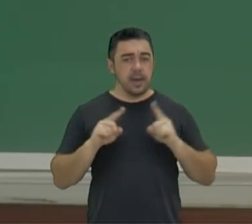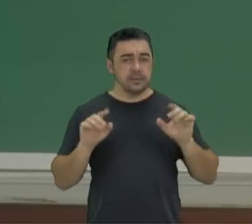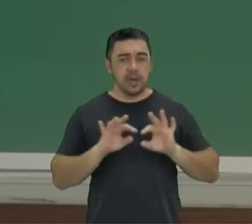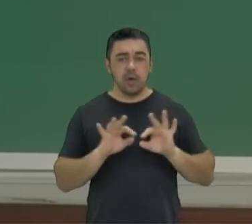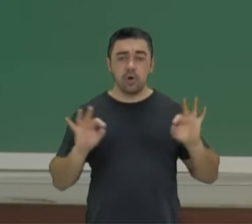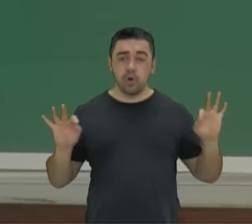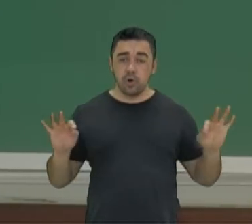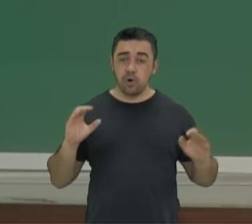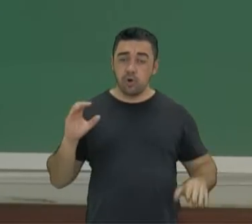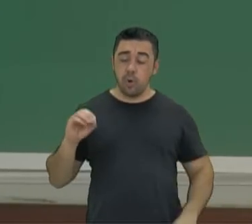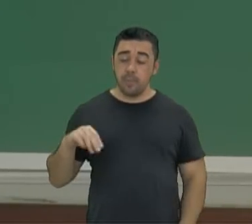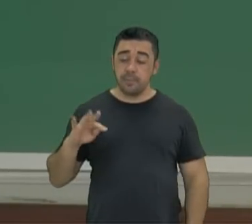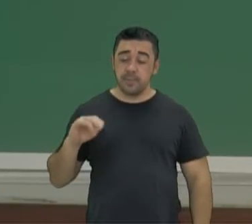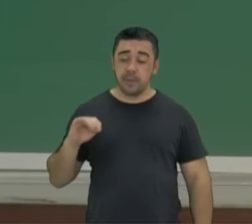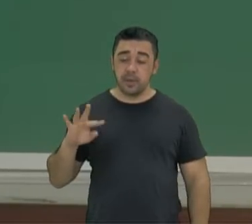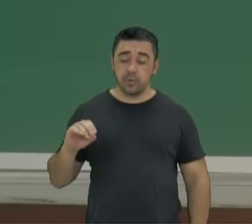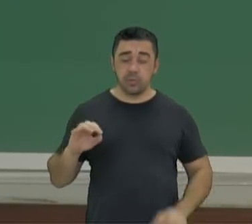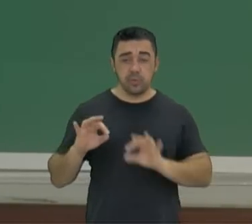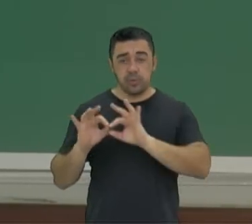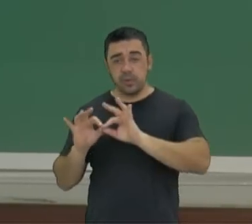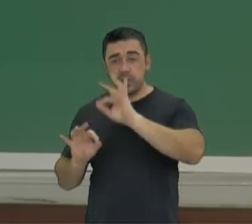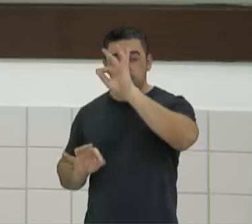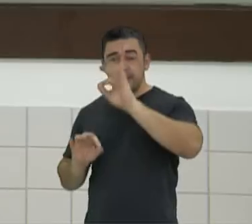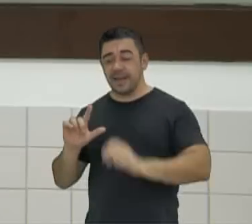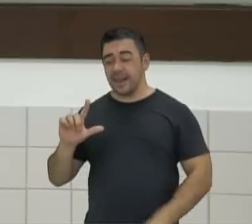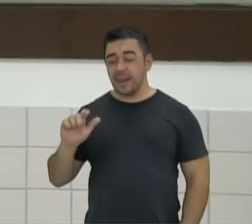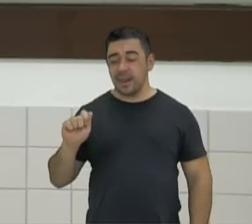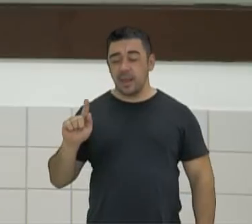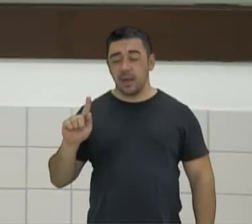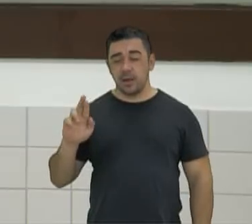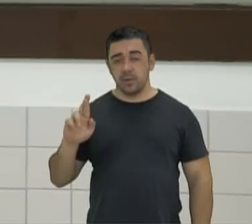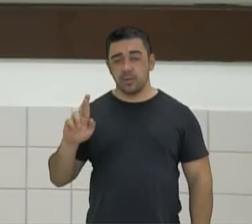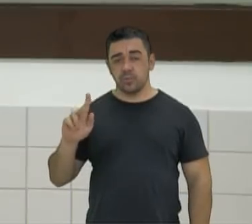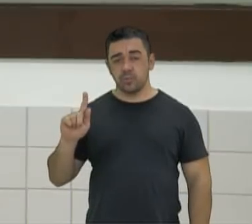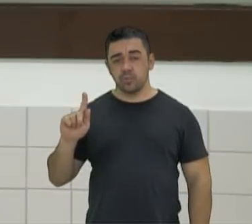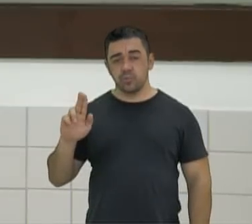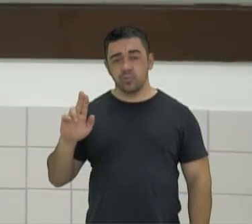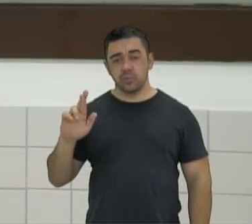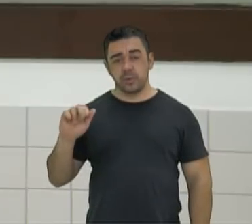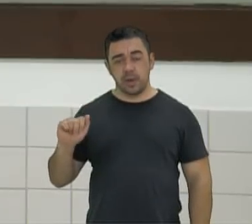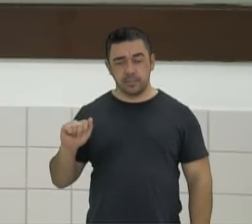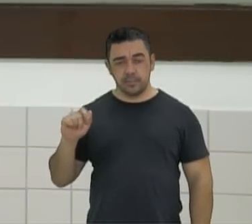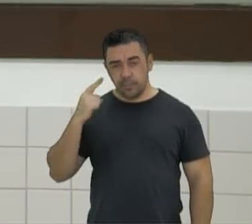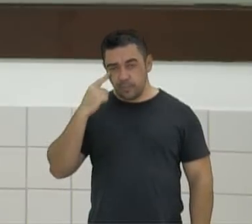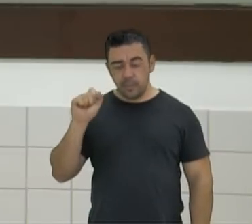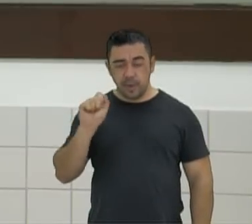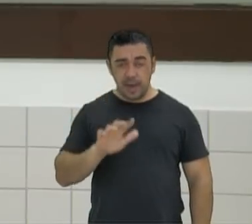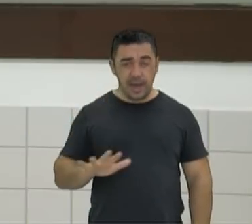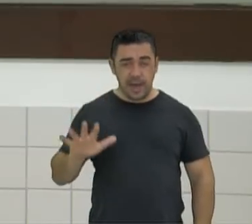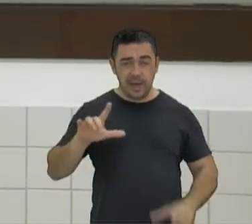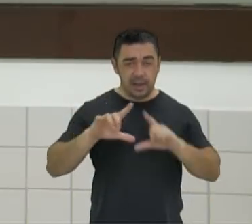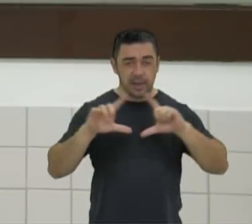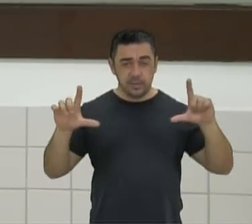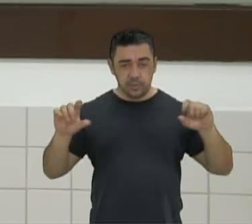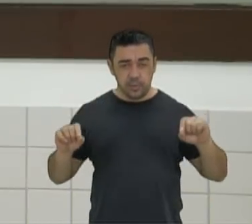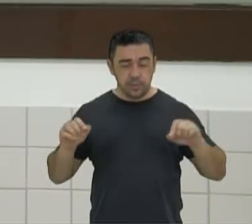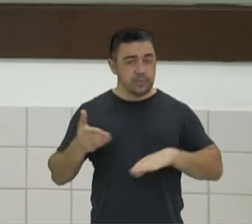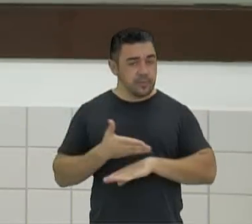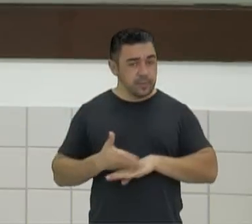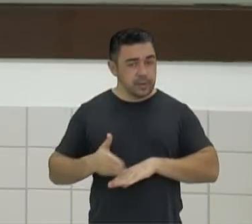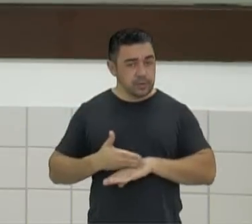comprimento vezes a largura, tudo bem? Com isso, lembramos a área do retângulo e vamos praticar.